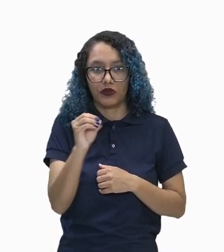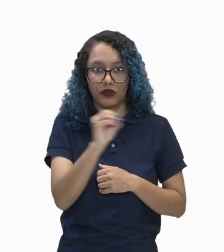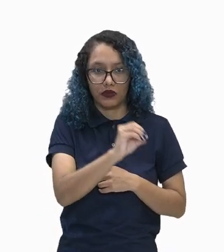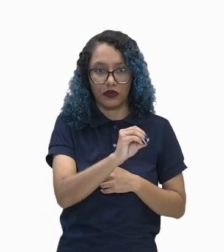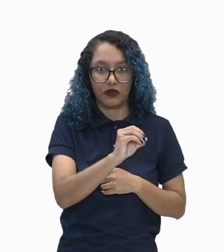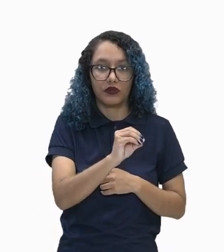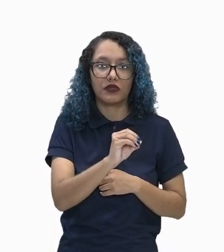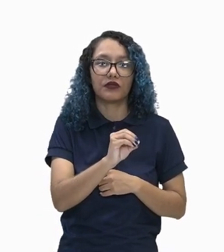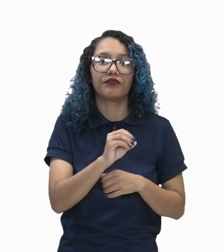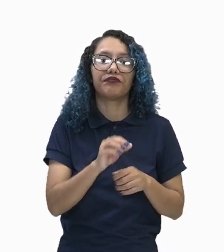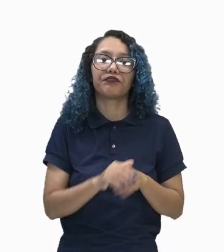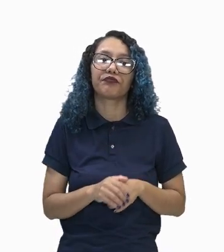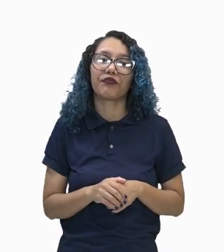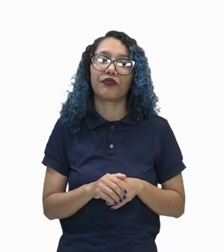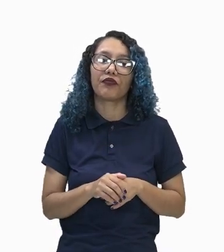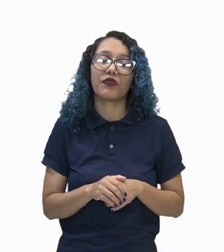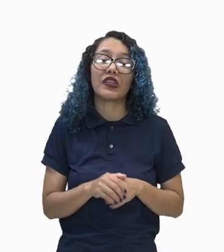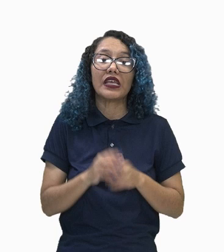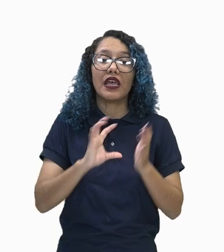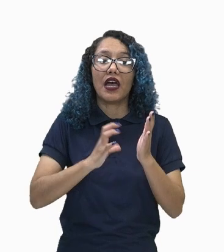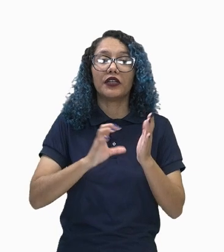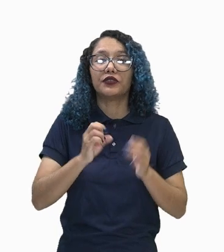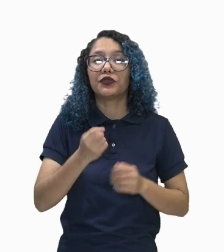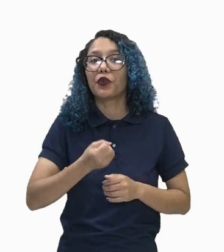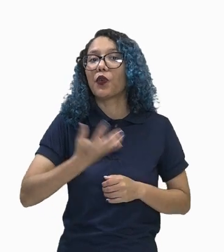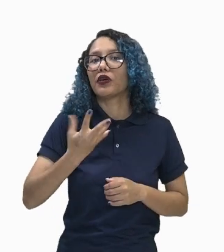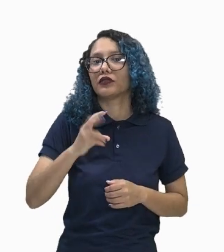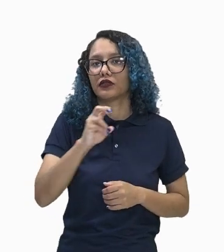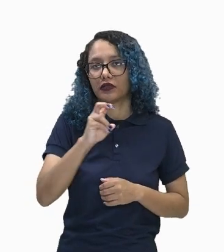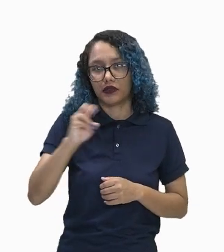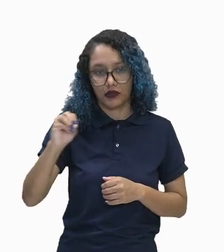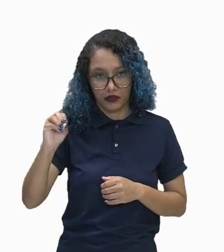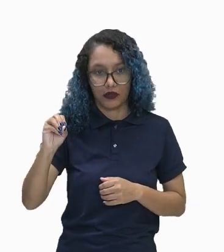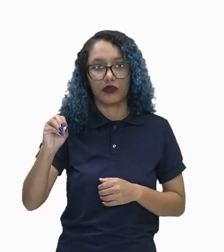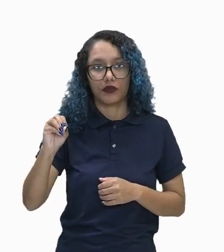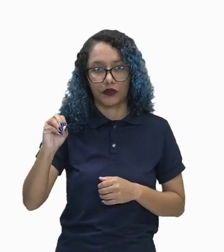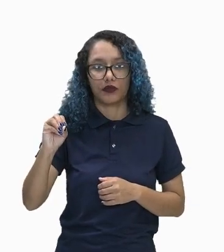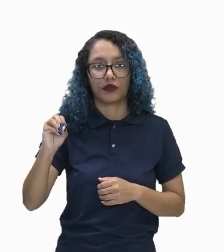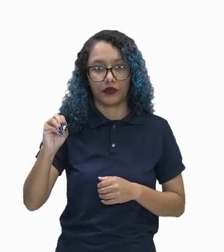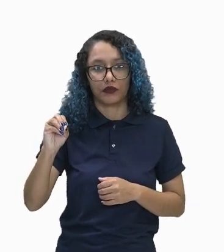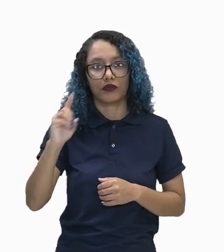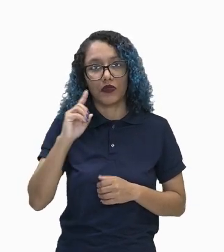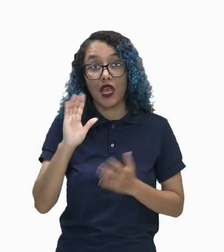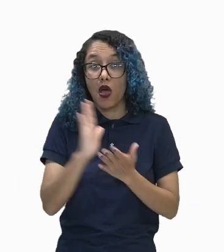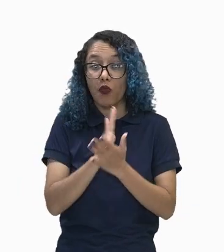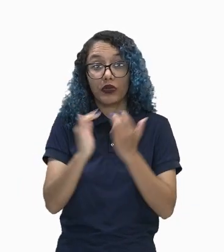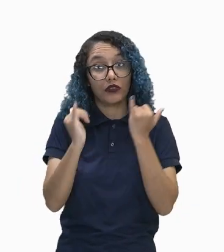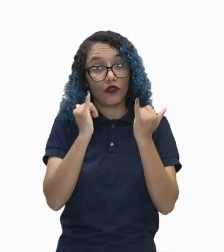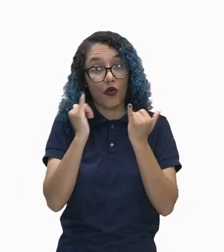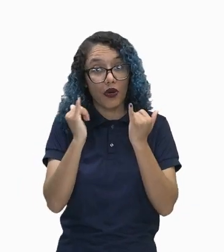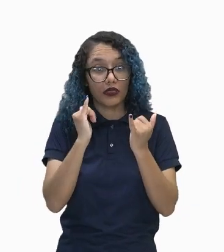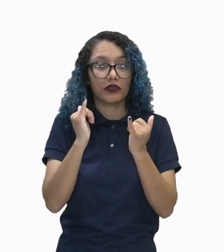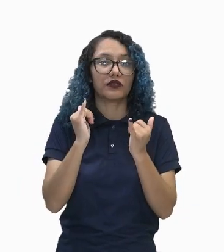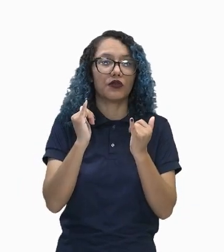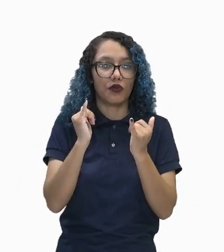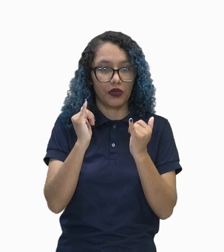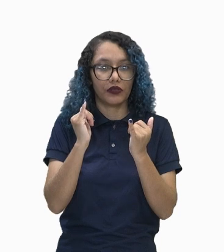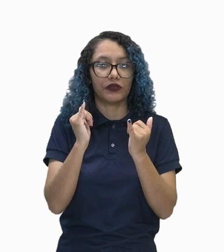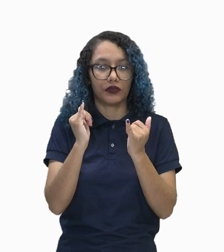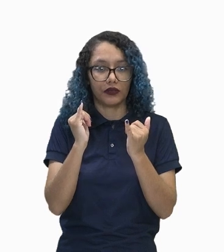e 500 casos de AIDS, certo? São os dados parciais do Sistema